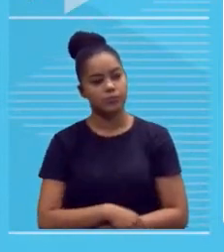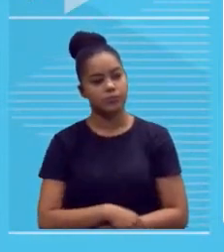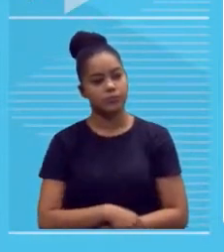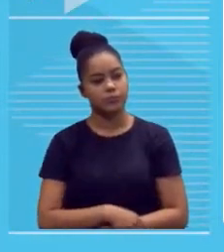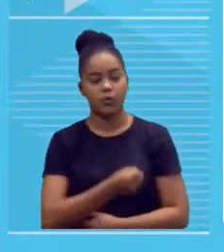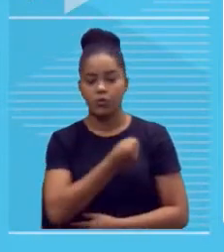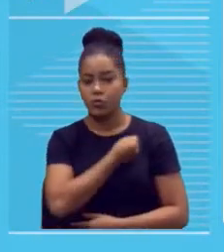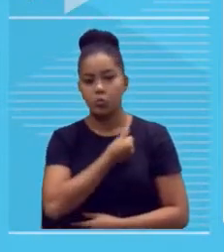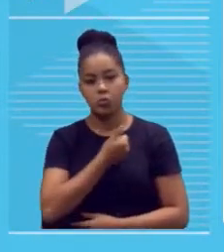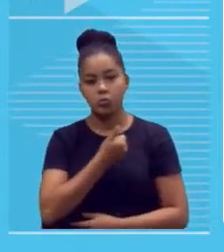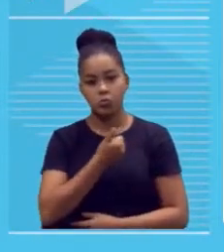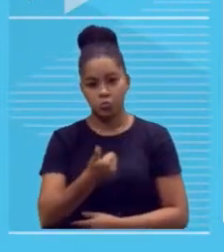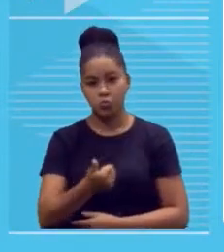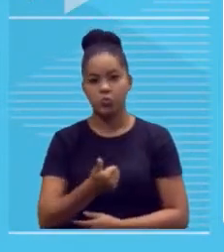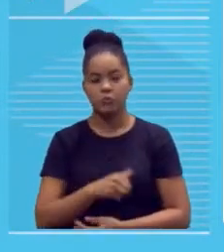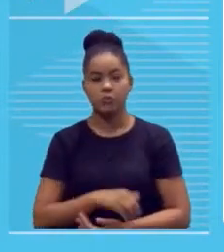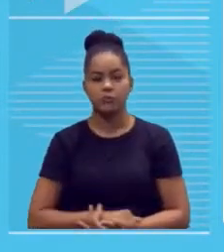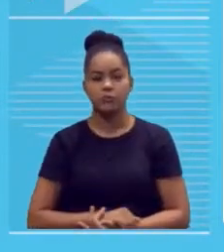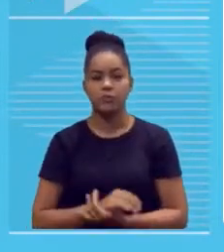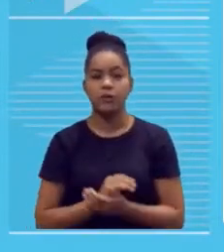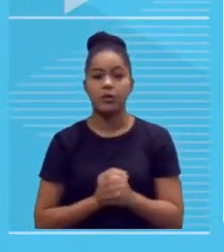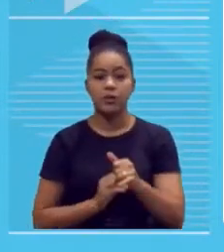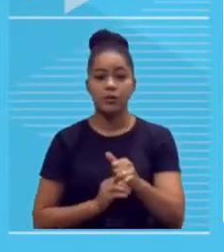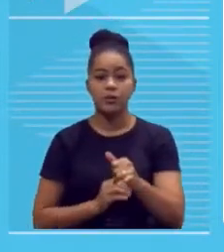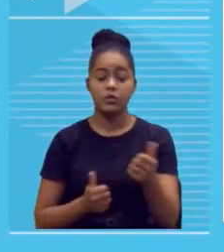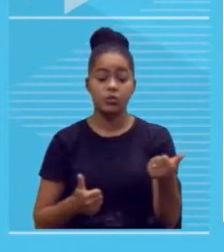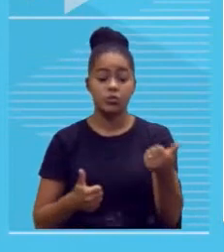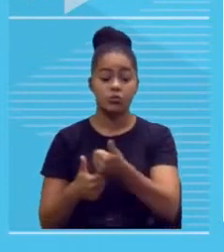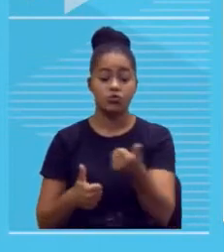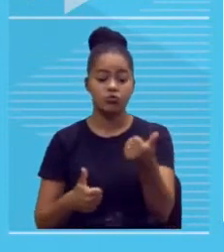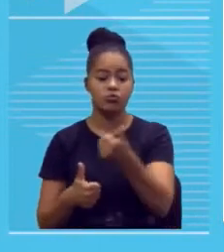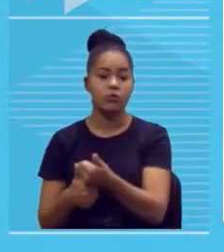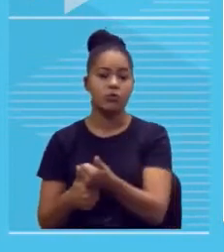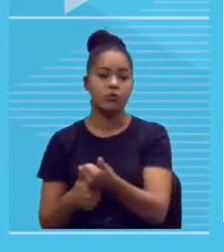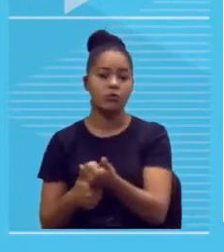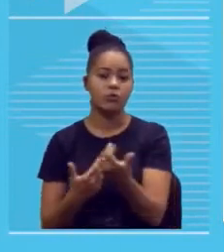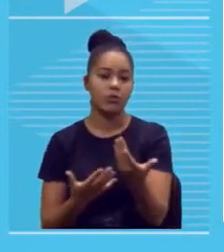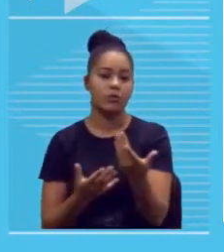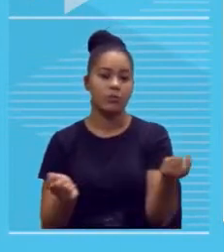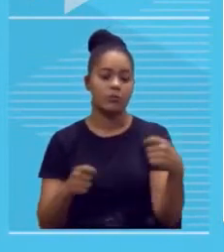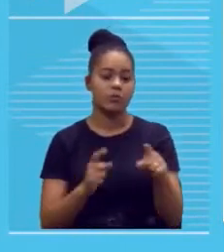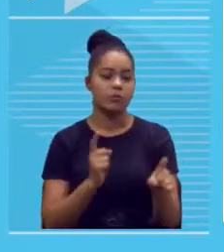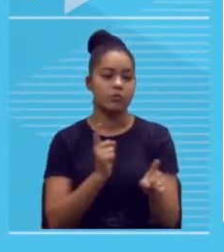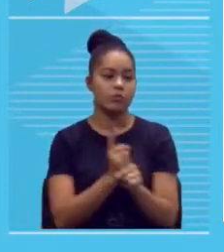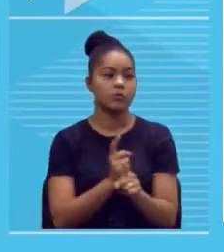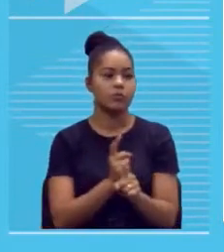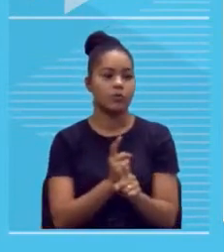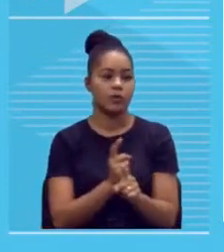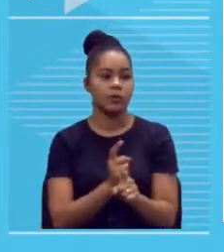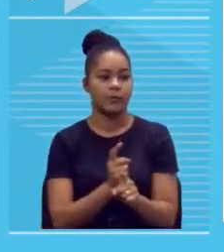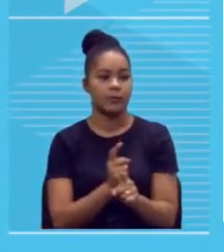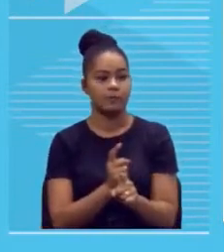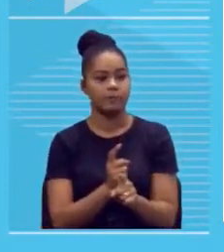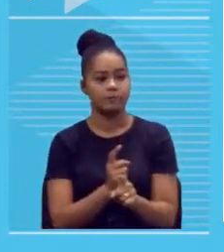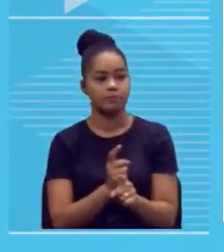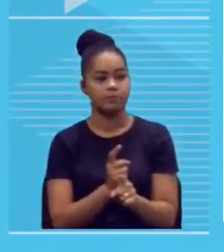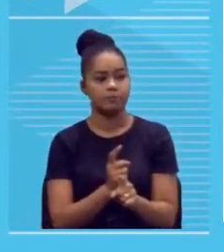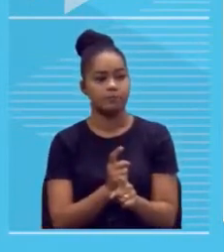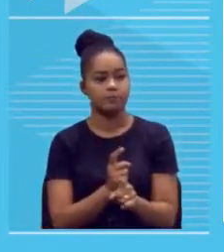Substituindo cada um desses valores, professor, nós vamos chegar na equação y menos 1 igual a x menos